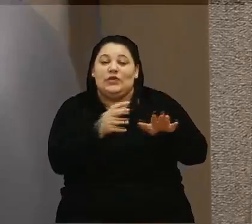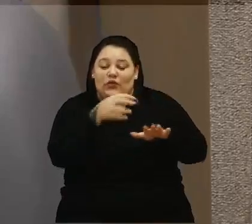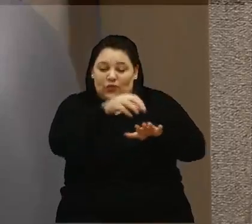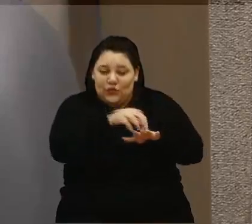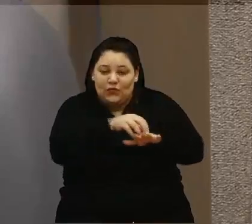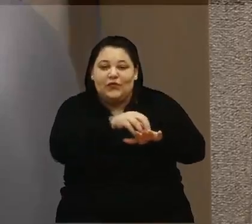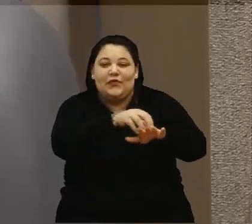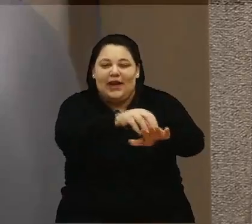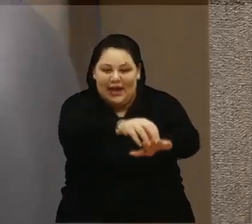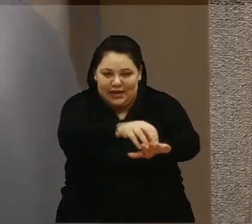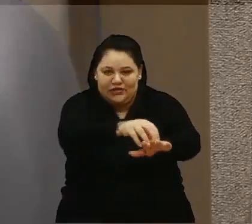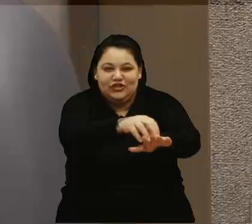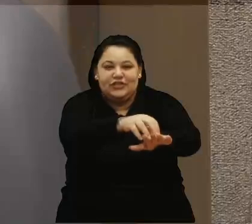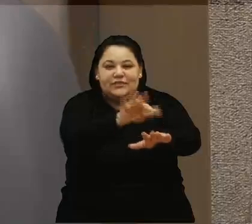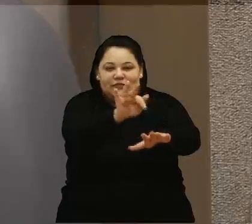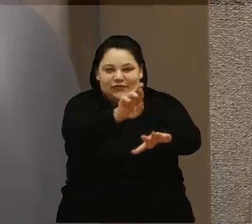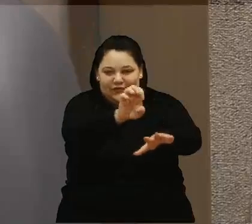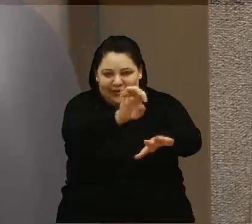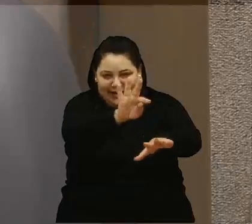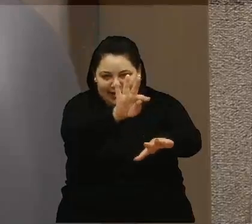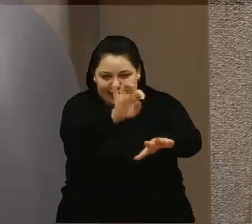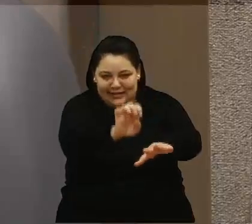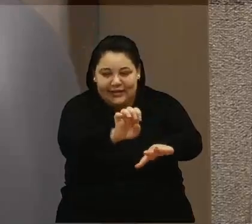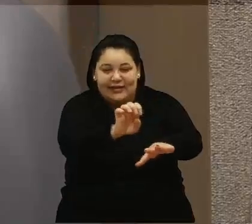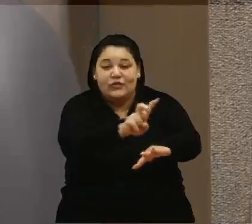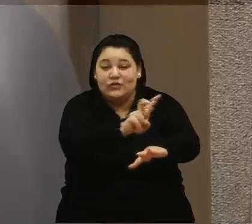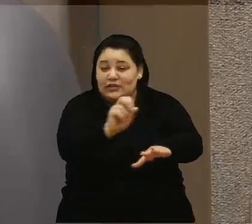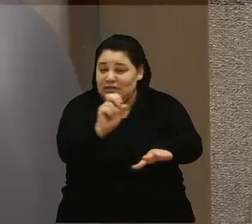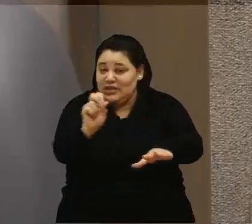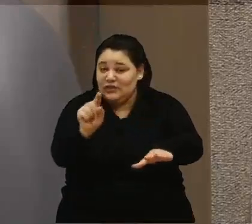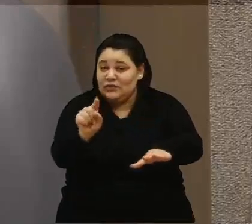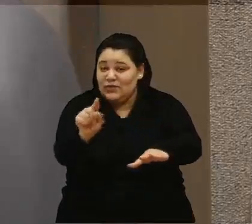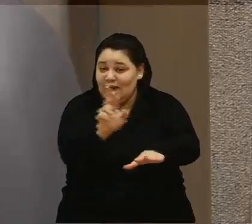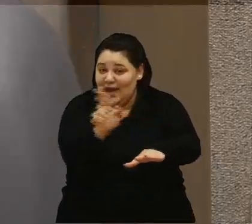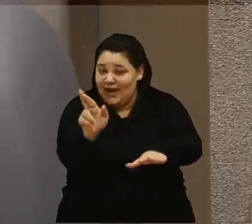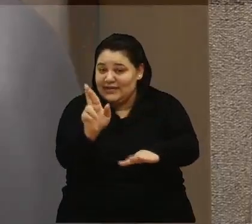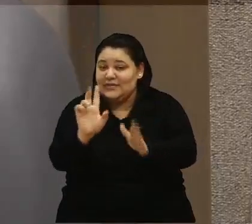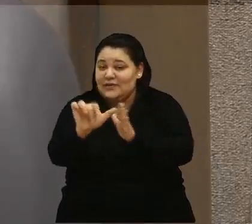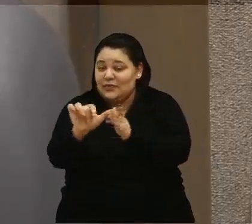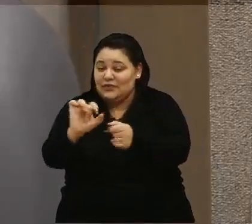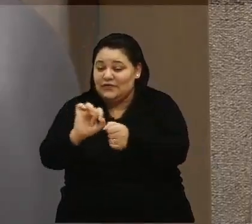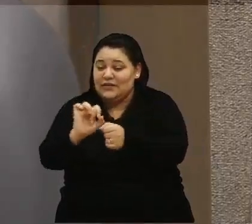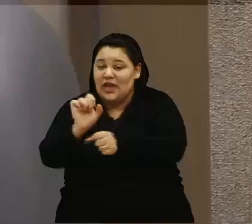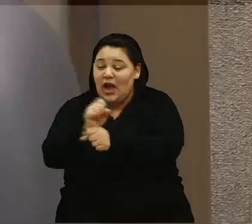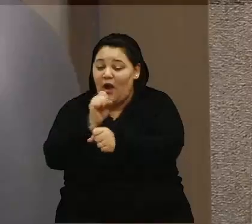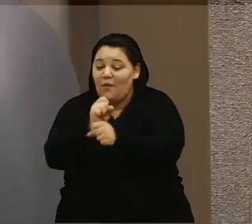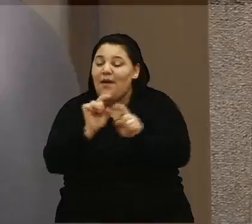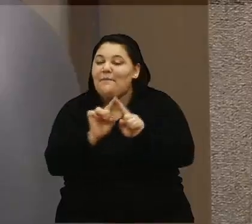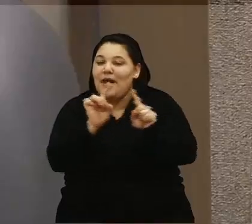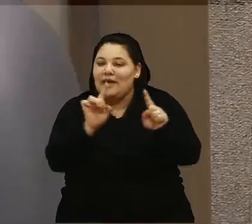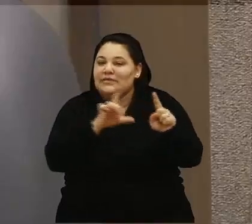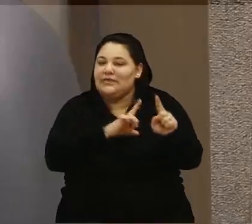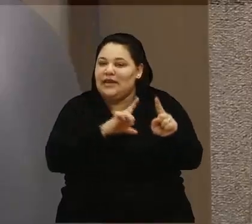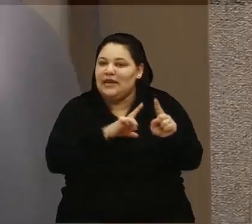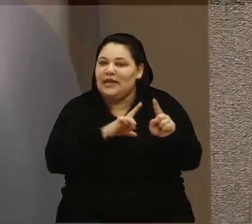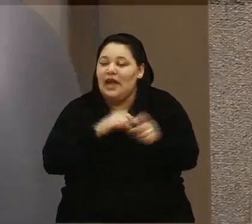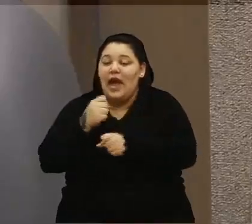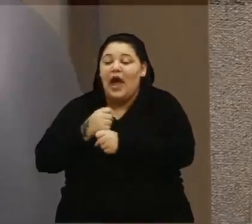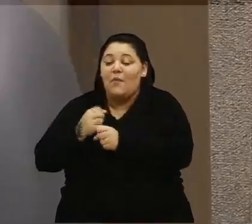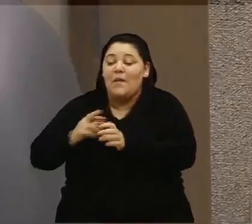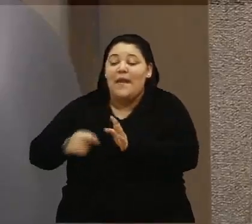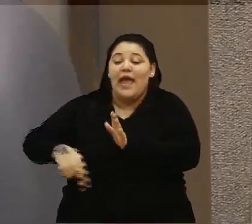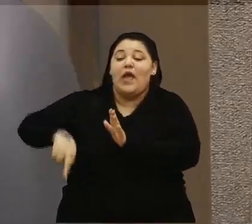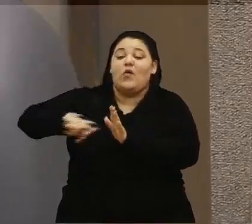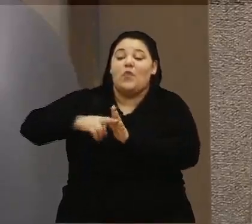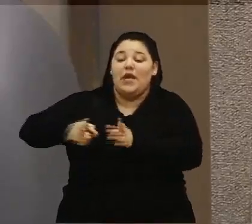para retirar de lá da Ubra, né? Para reconstruir ali, enfim, mas que tem o custo de revitalização, de